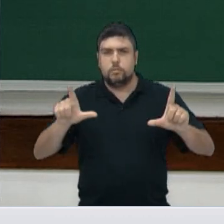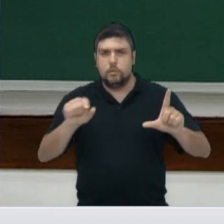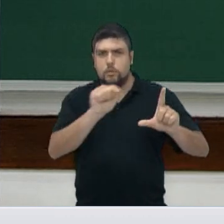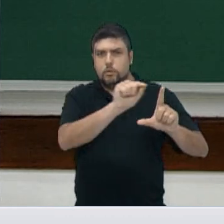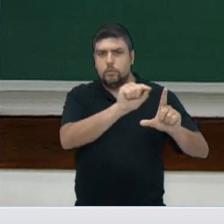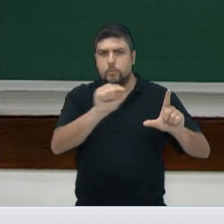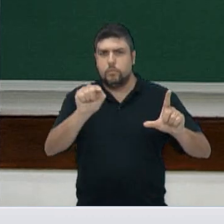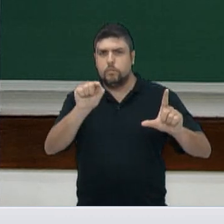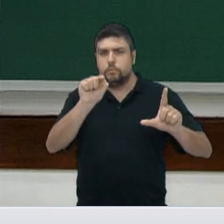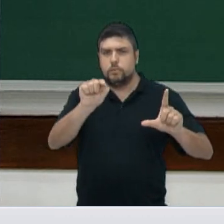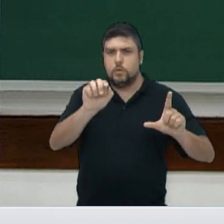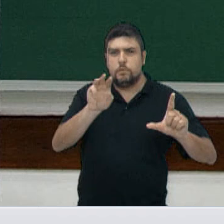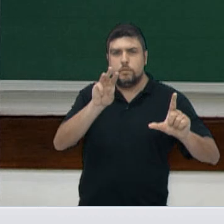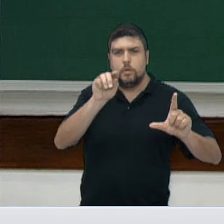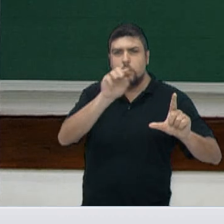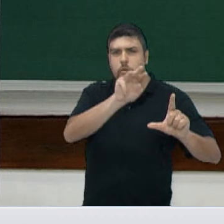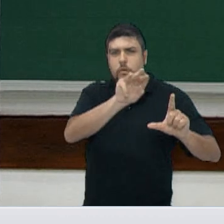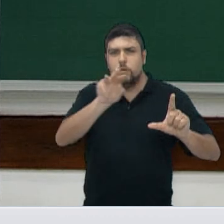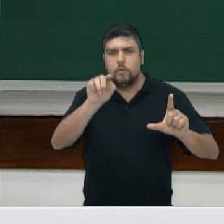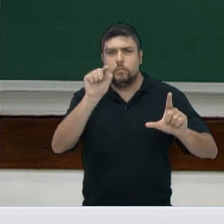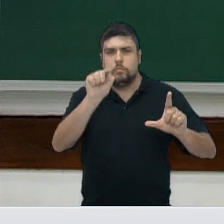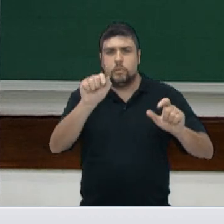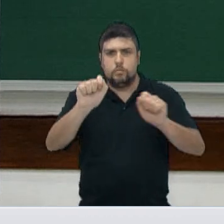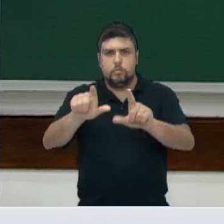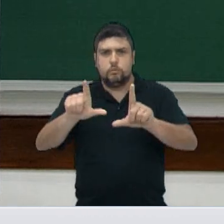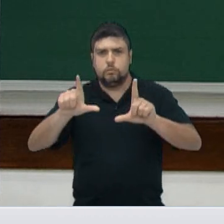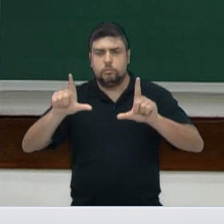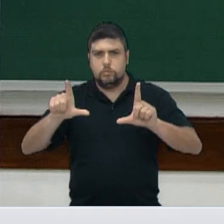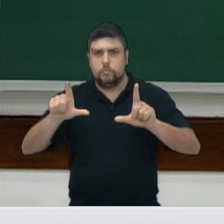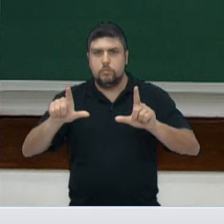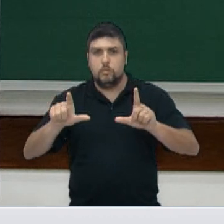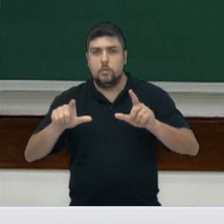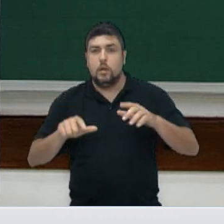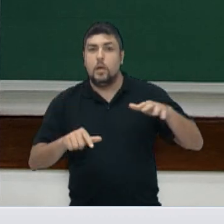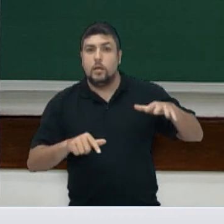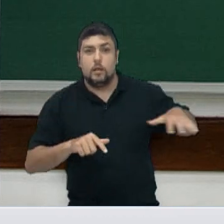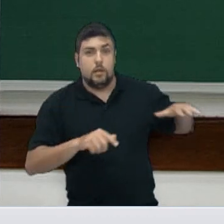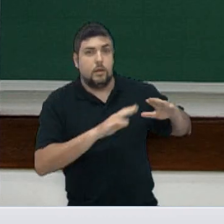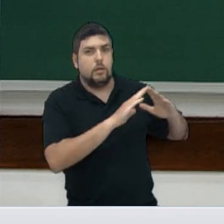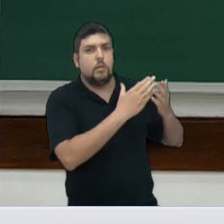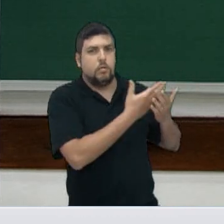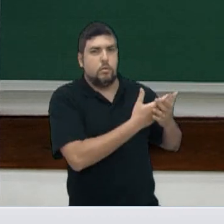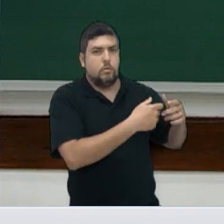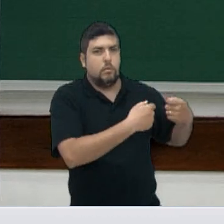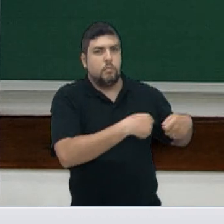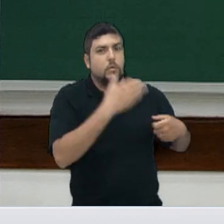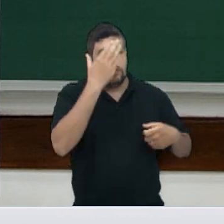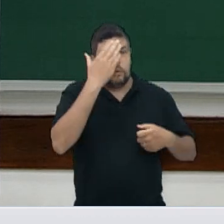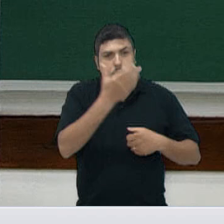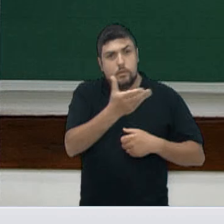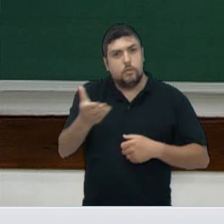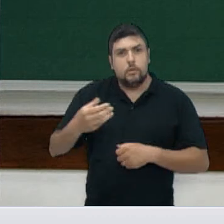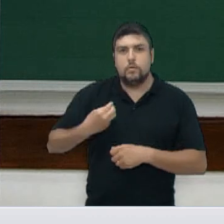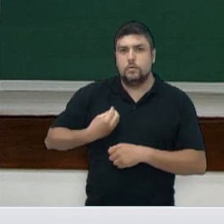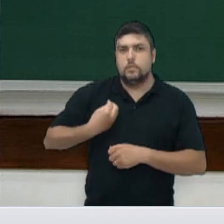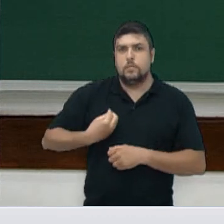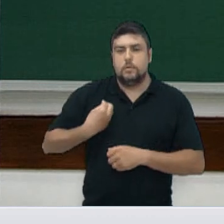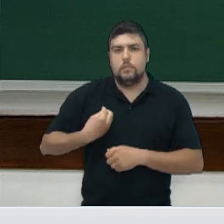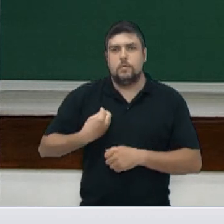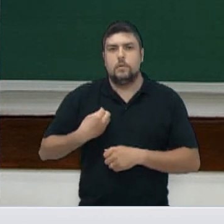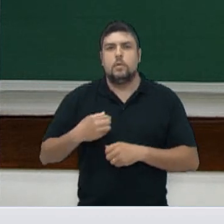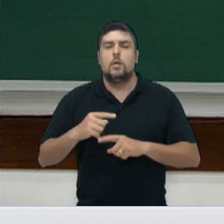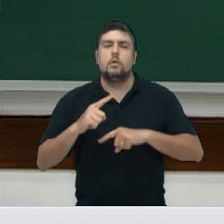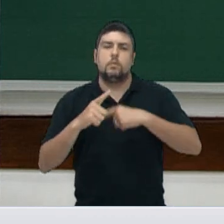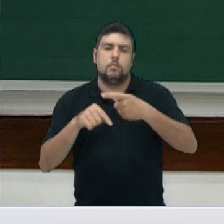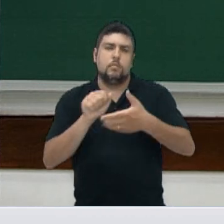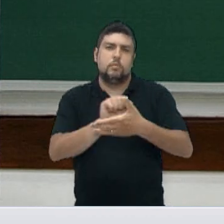da presença, que as pessoas da escola precisam saber que você está presente, e você então desenvolve as suas atividades